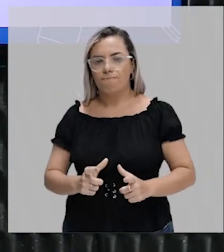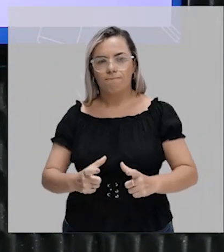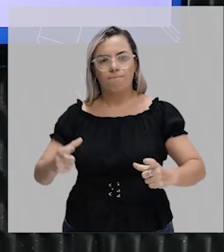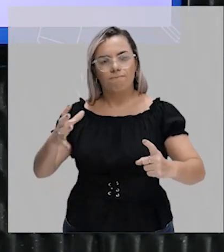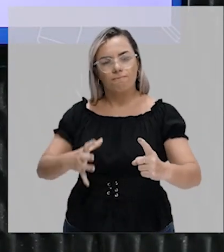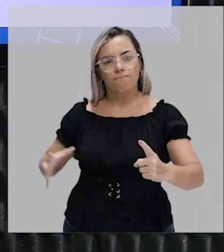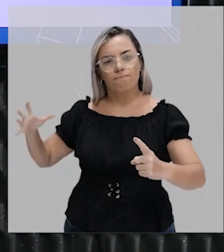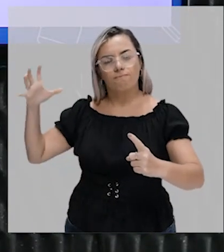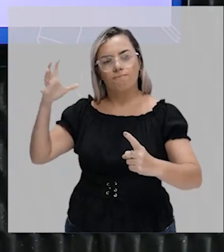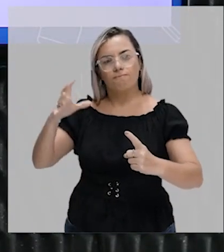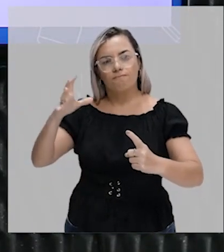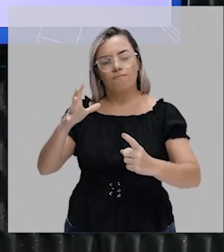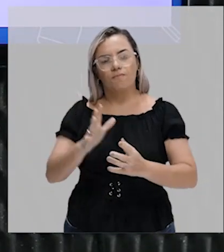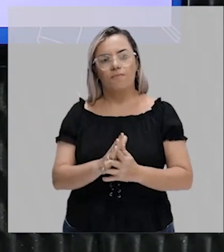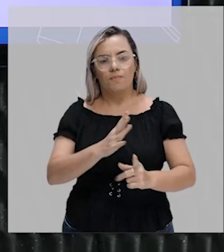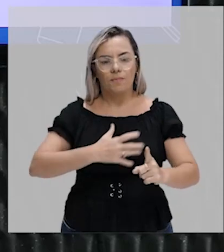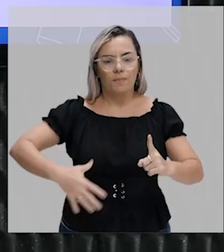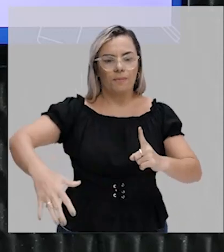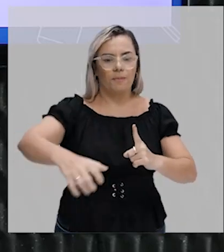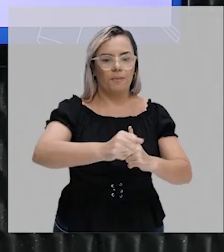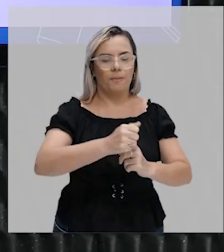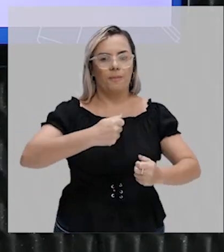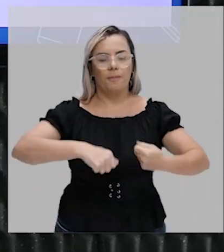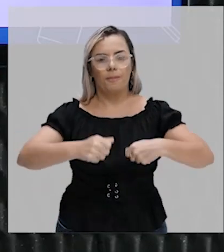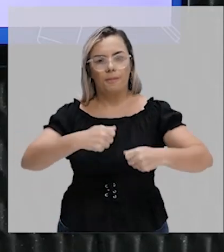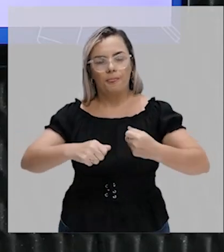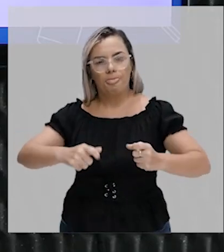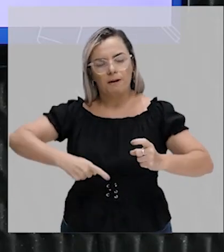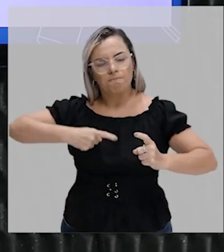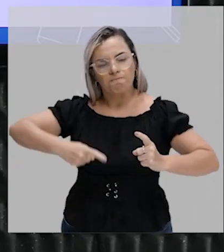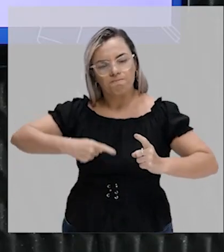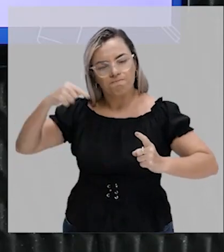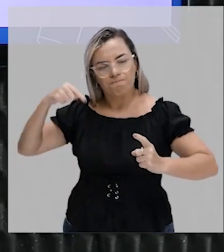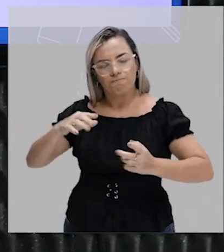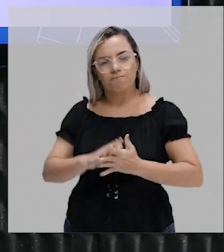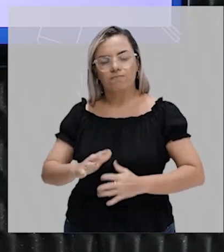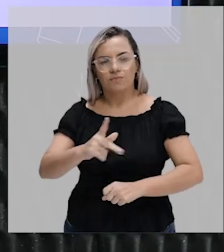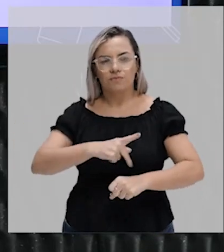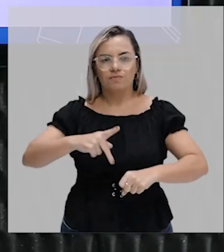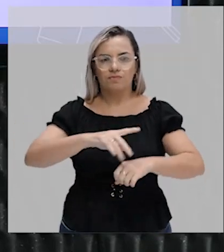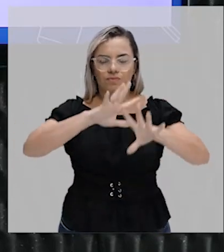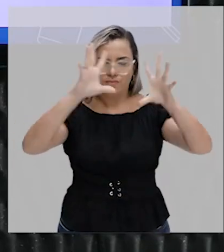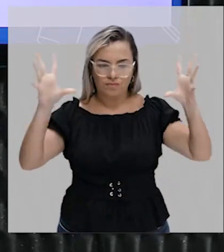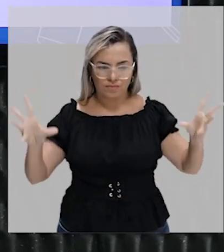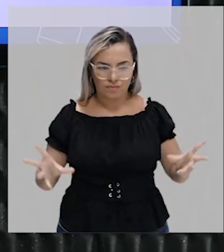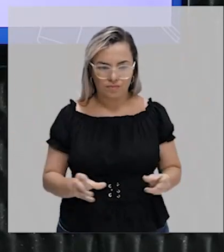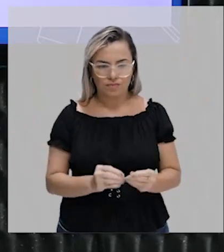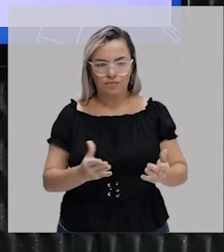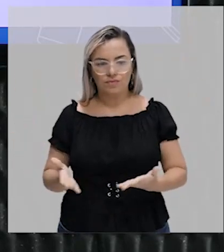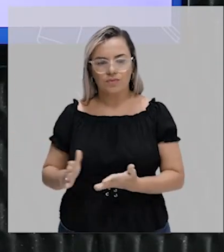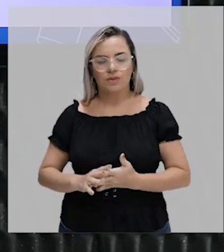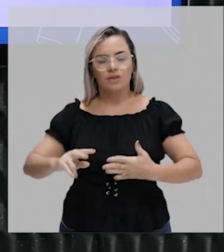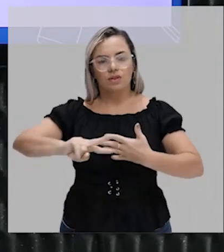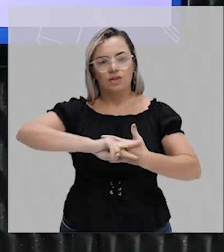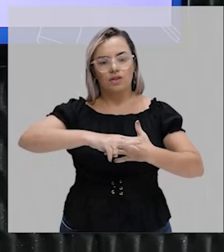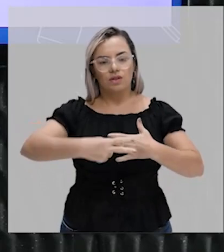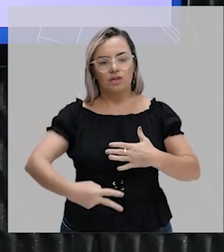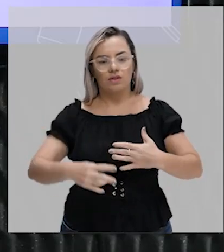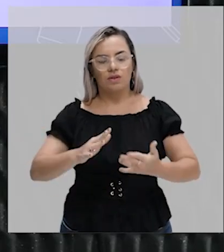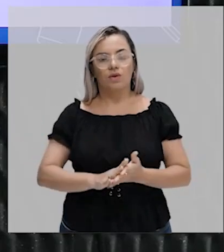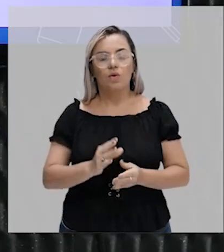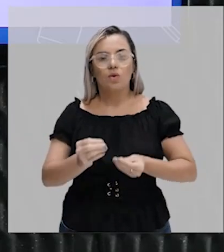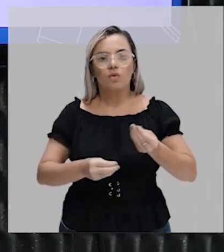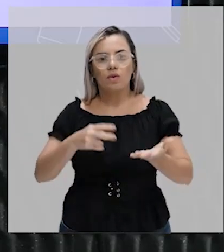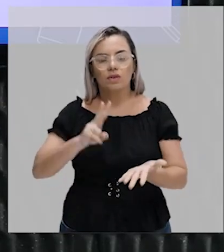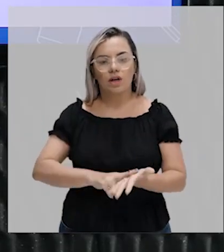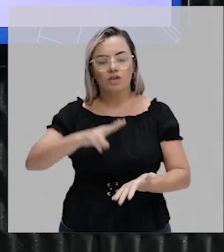realidade socioeconômica, produtiva do nosso país, e claro, vamos fechar essa temática falando sobre as suas consequências e